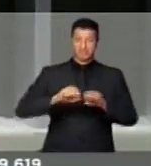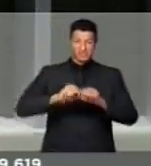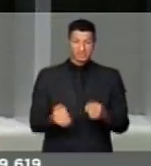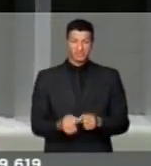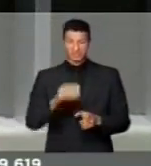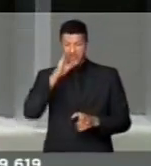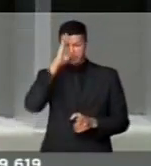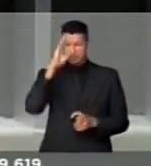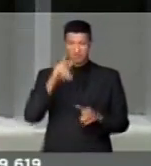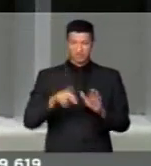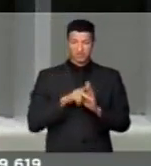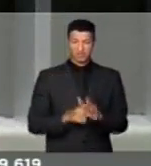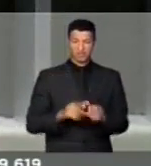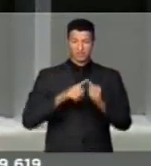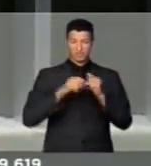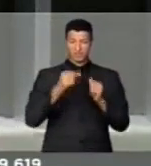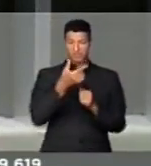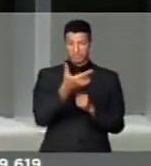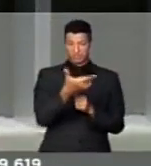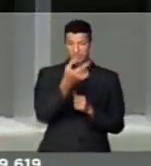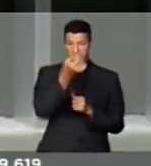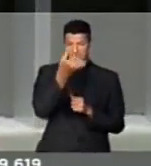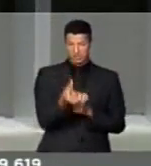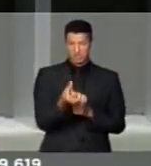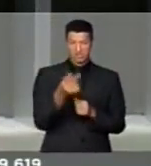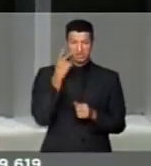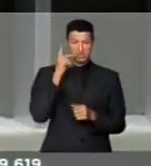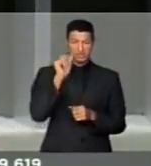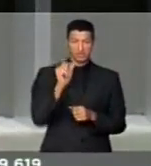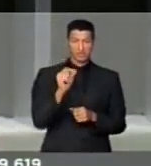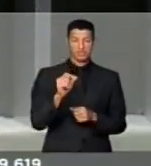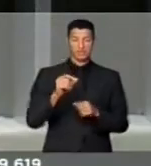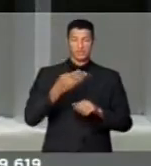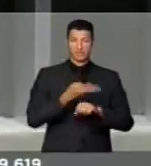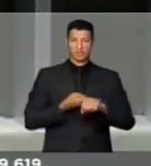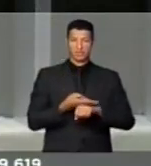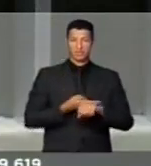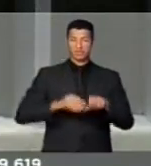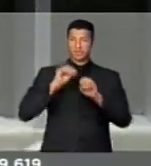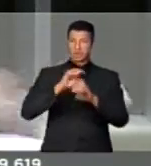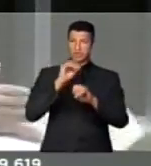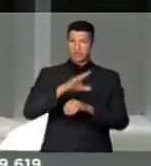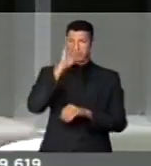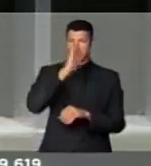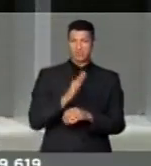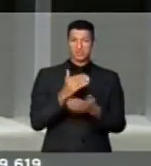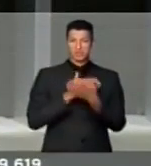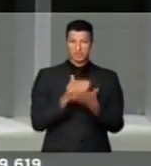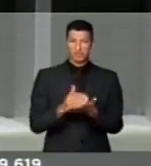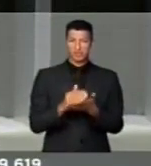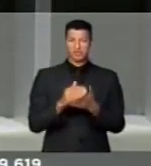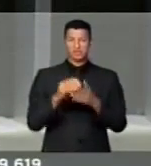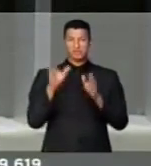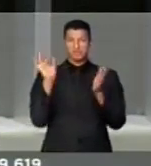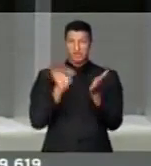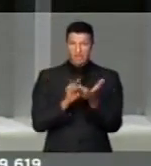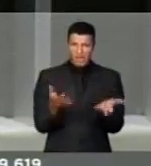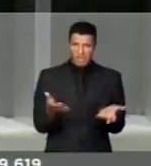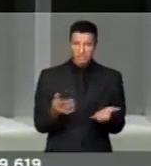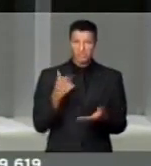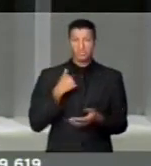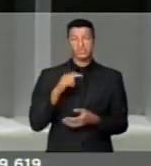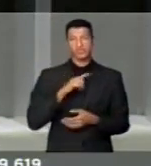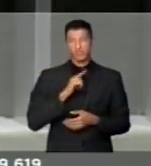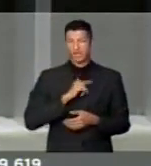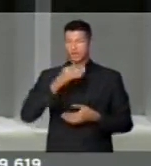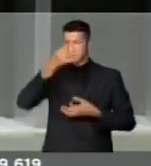quebrar o princípio do artigo 206 para que a privatização da educação brasileira passe a ser uma realidade? Eu